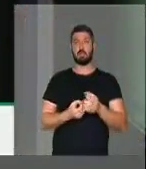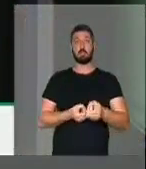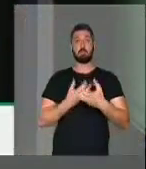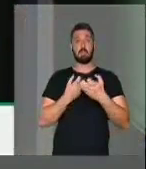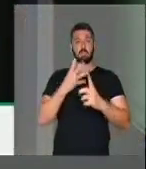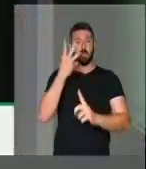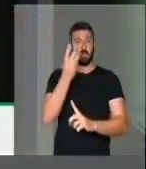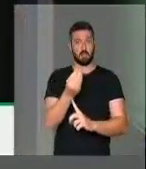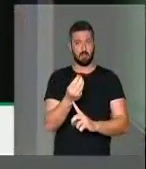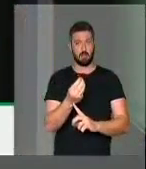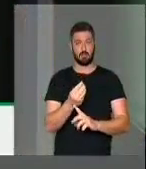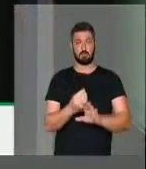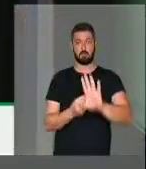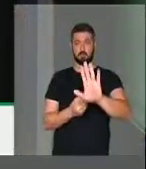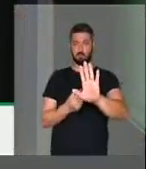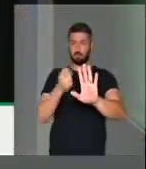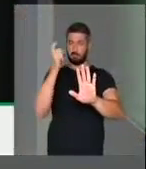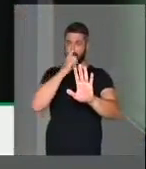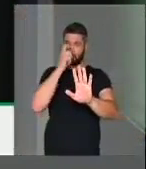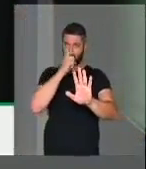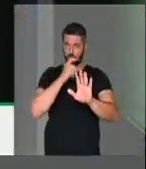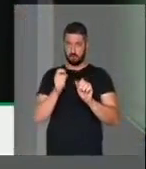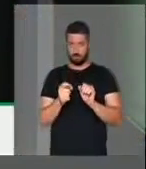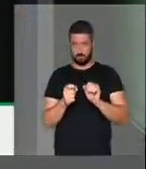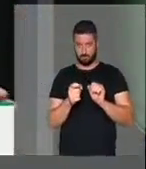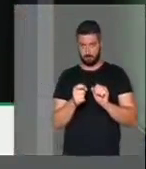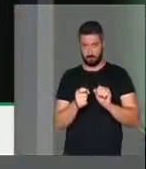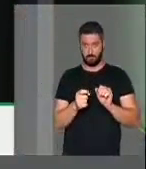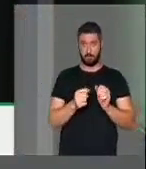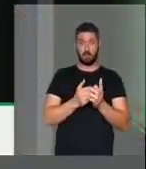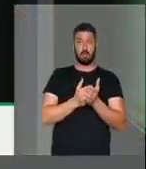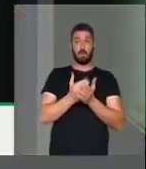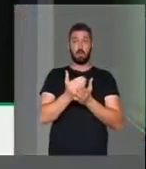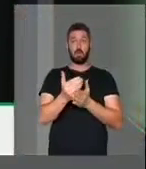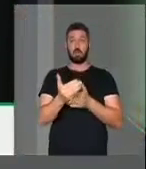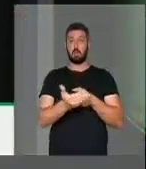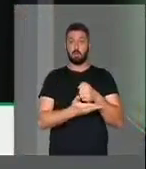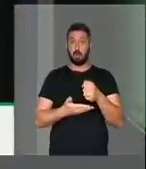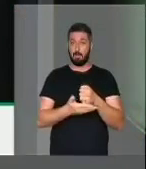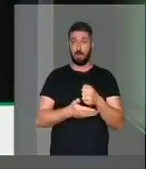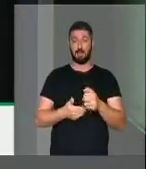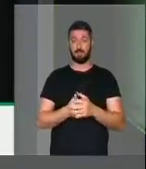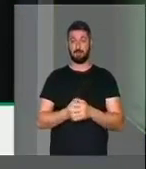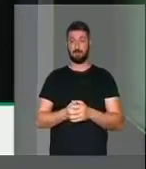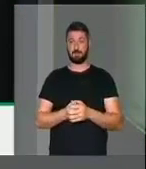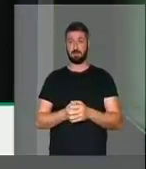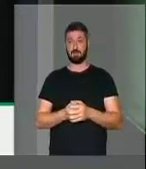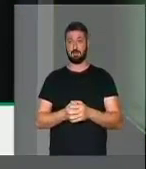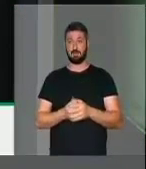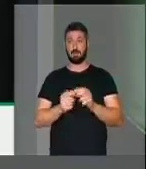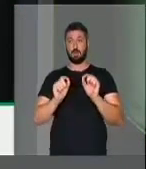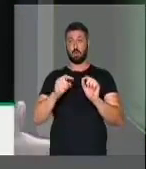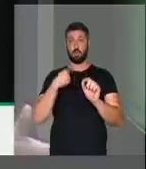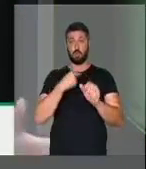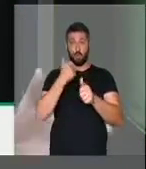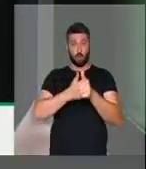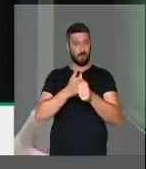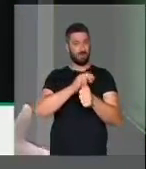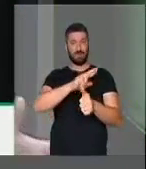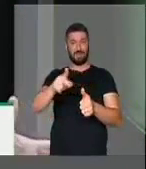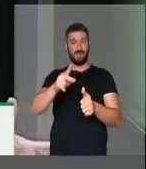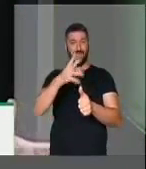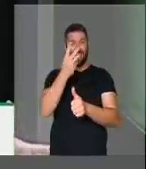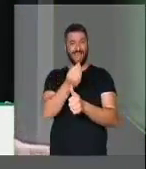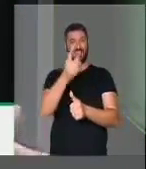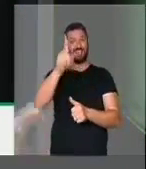de arte. Primeira coisa, que isso é uma mentira. E a mentira começa já pelo básico, que isso que a gente está combatendo não é arte,